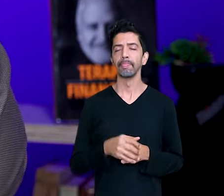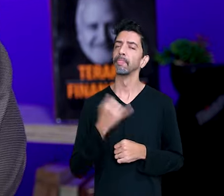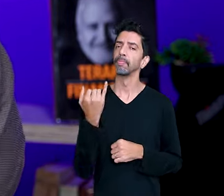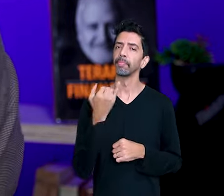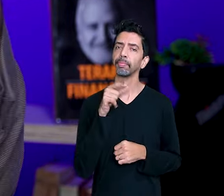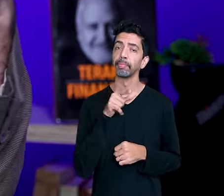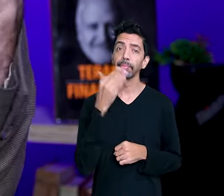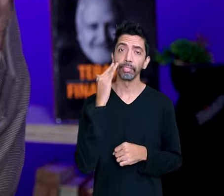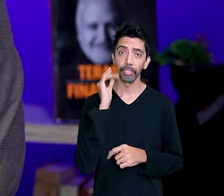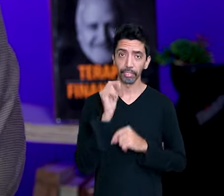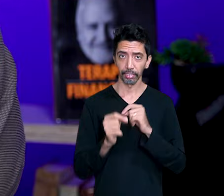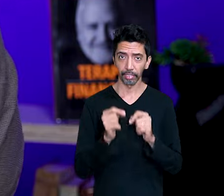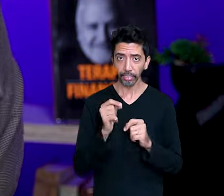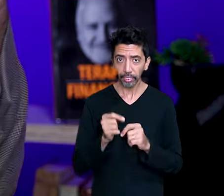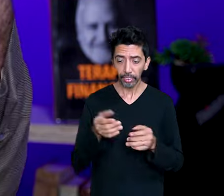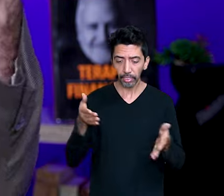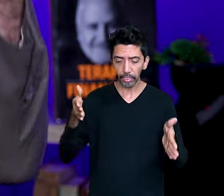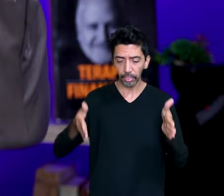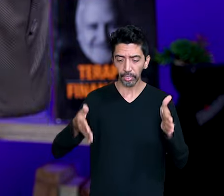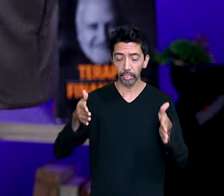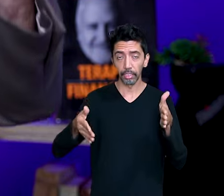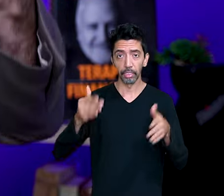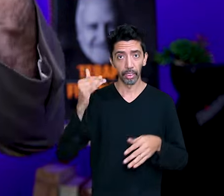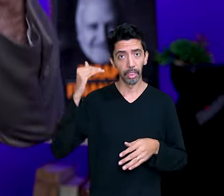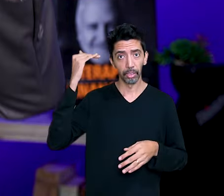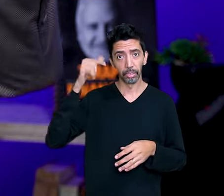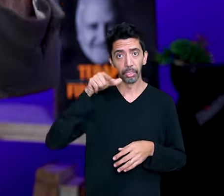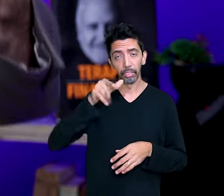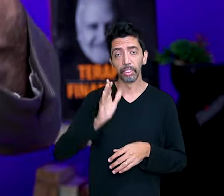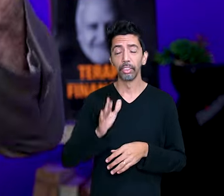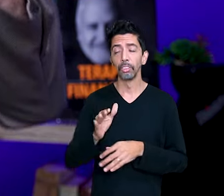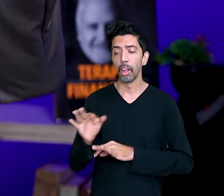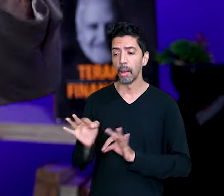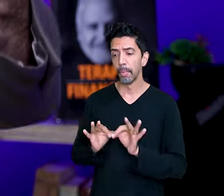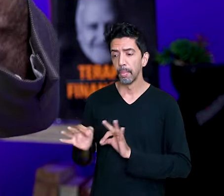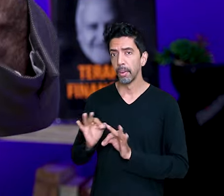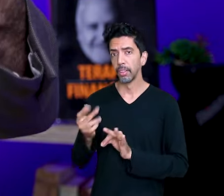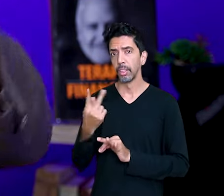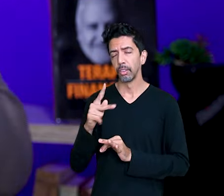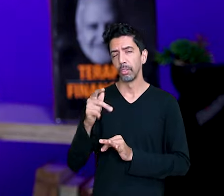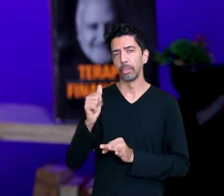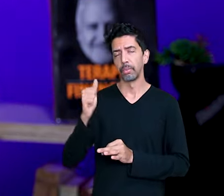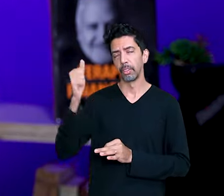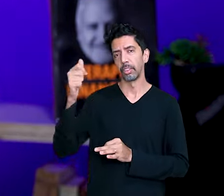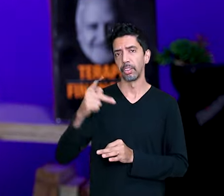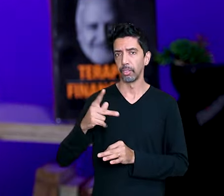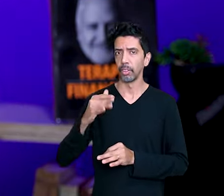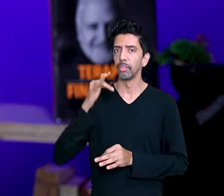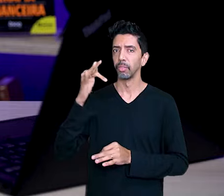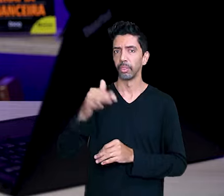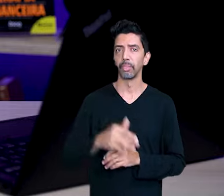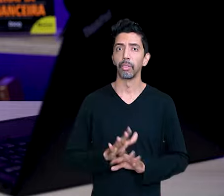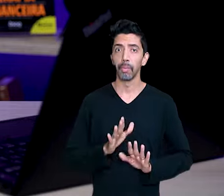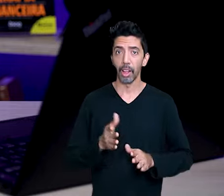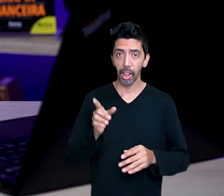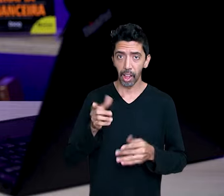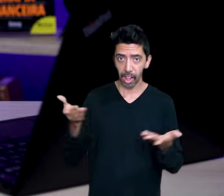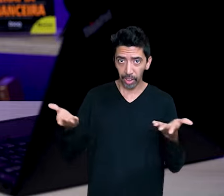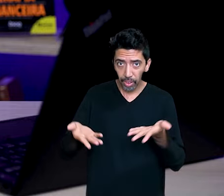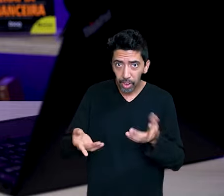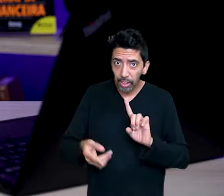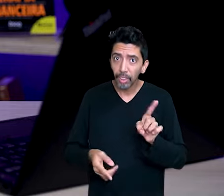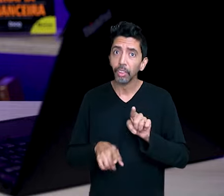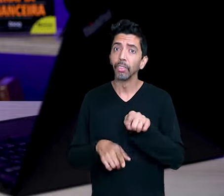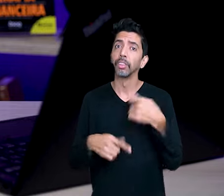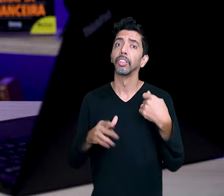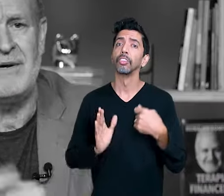estou produzindo a minha aposentadoria, eu estou construindo a minha aposentadoria. Aqui não, aqui eu já tenho que